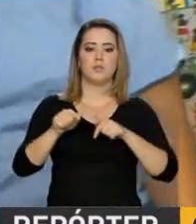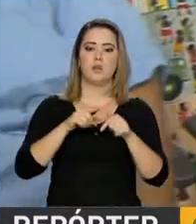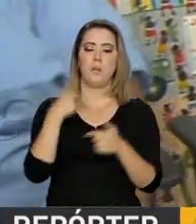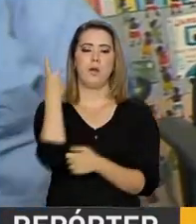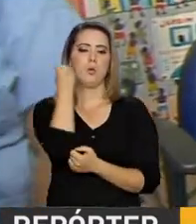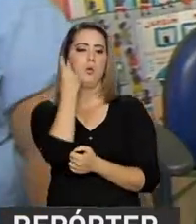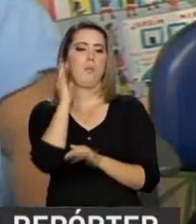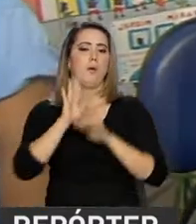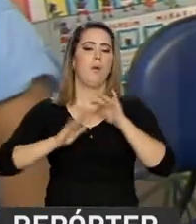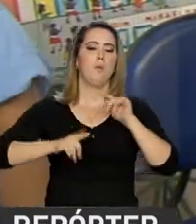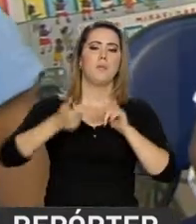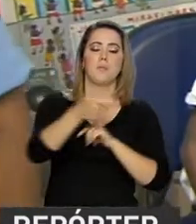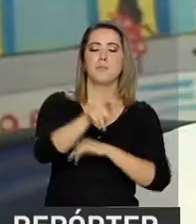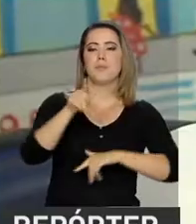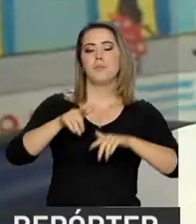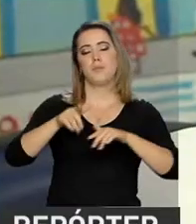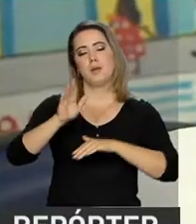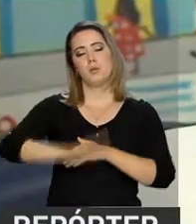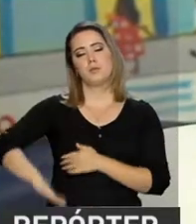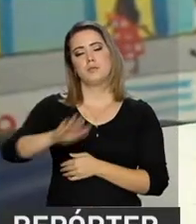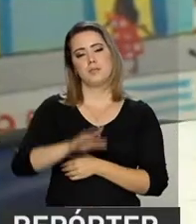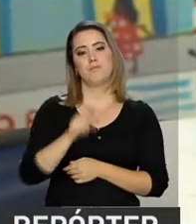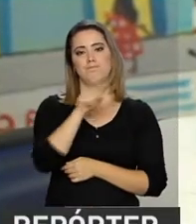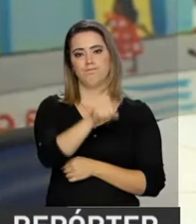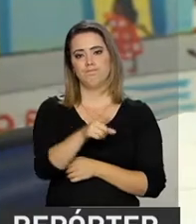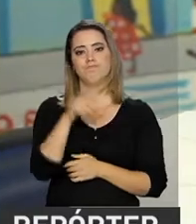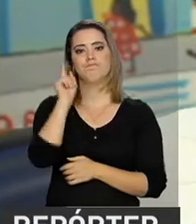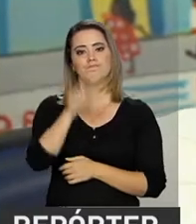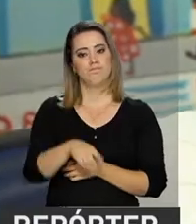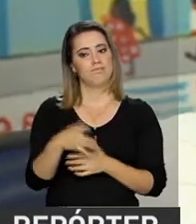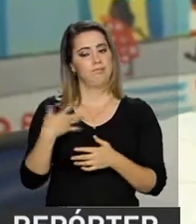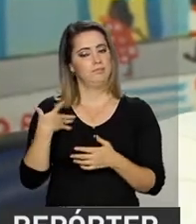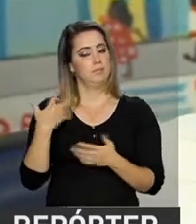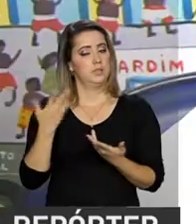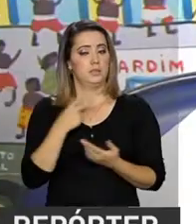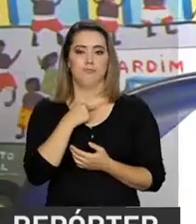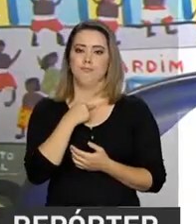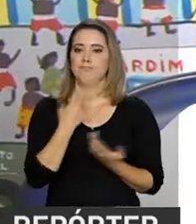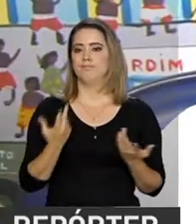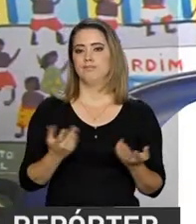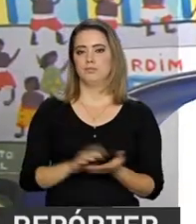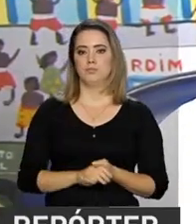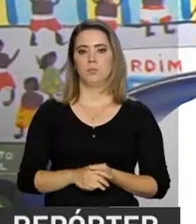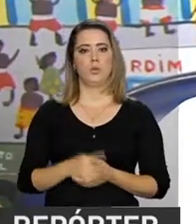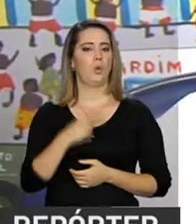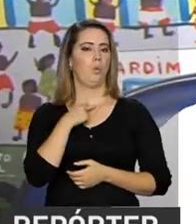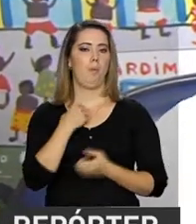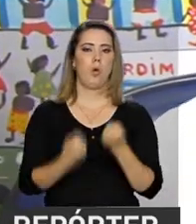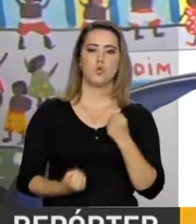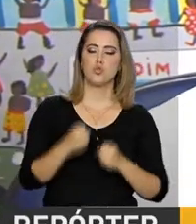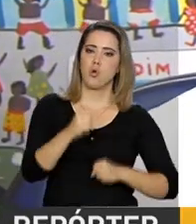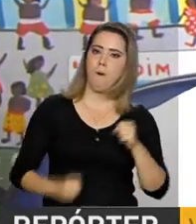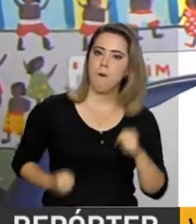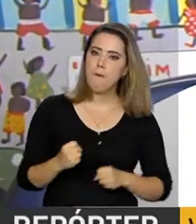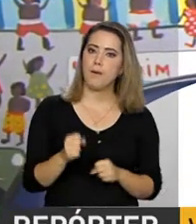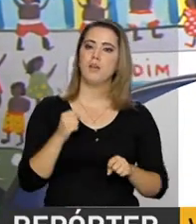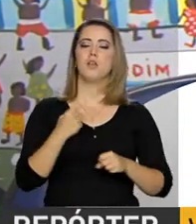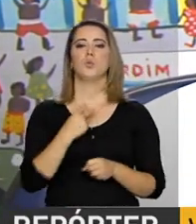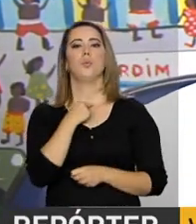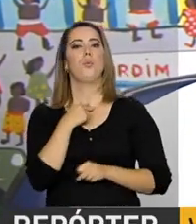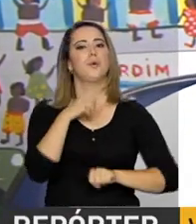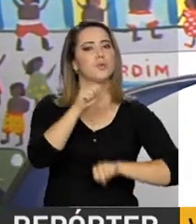comuns para muitas crianças para victor hugo são cheias de restrições correndo de bicicleta e